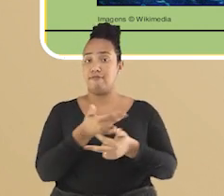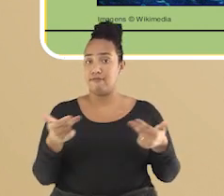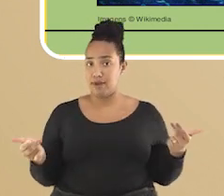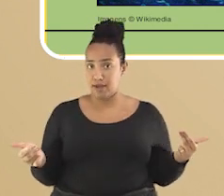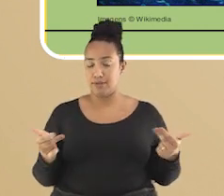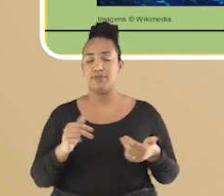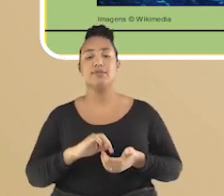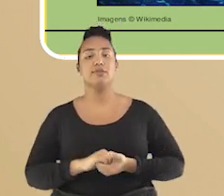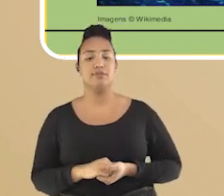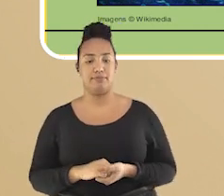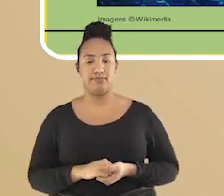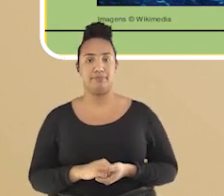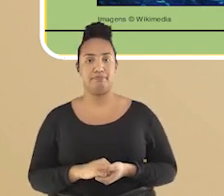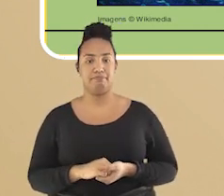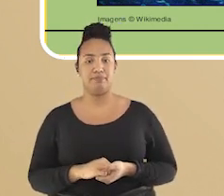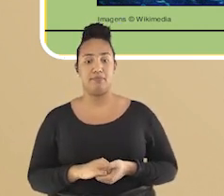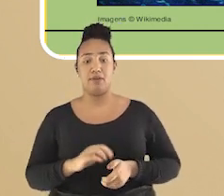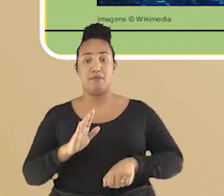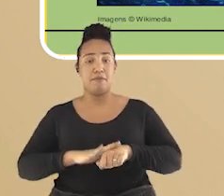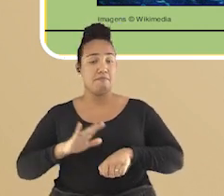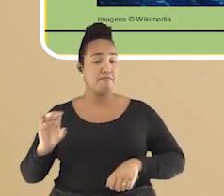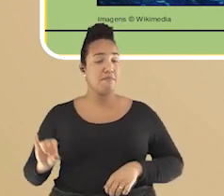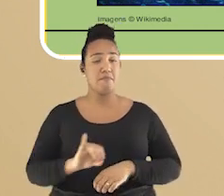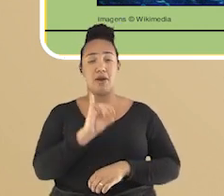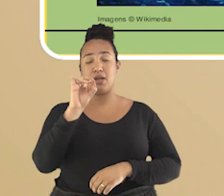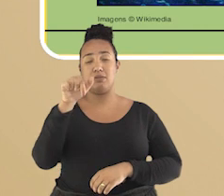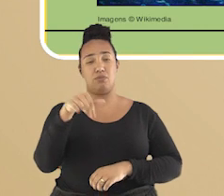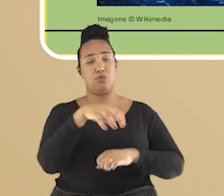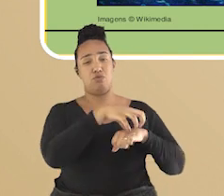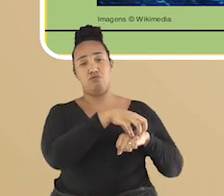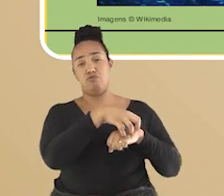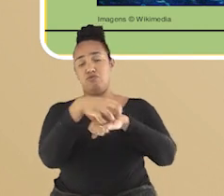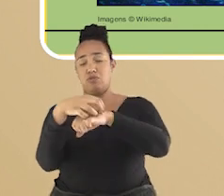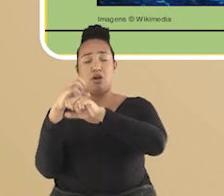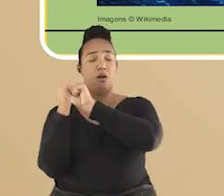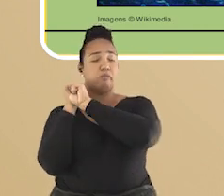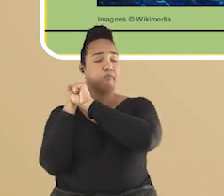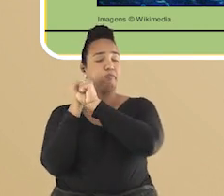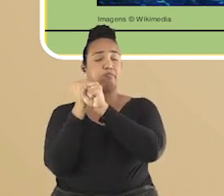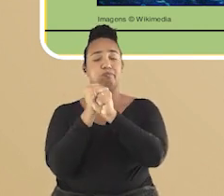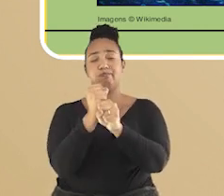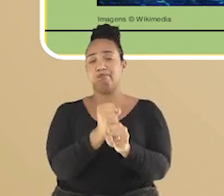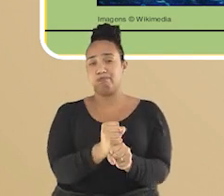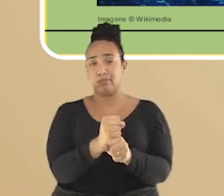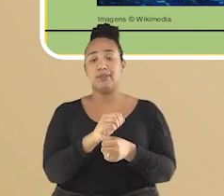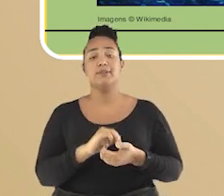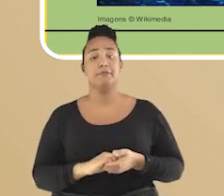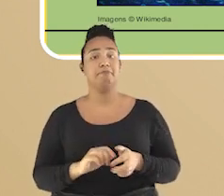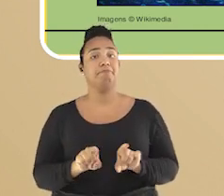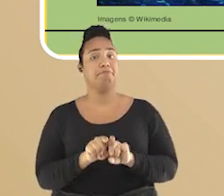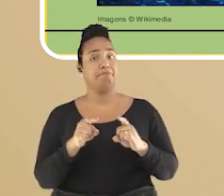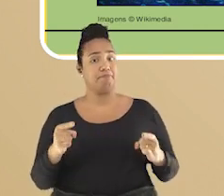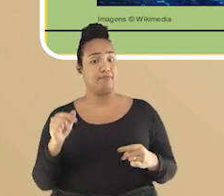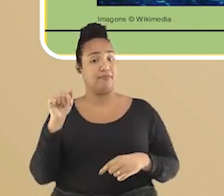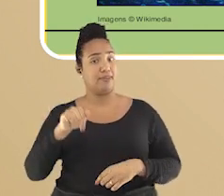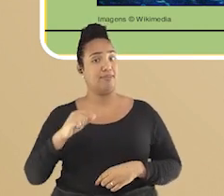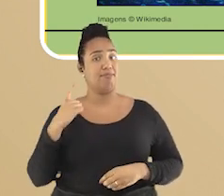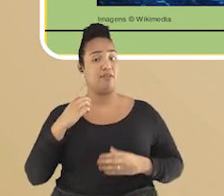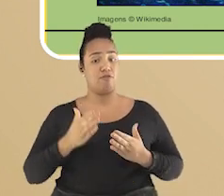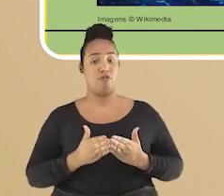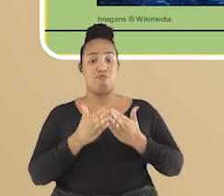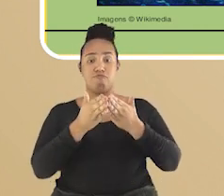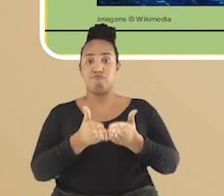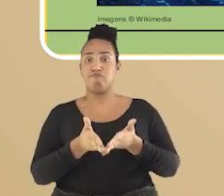mares. E foi o mais importante transporte durante muitos anos, inclusive para as grandes